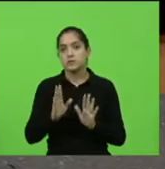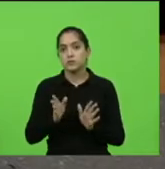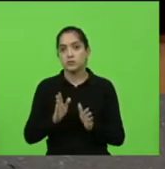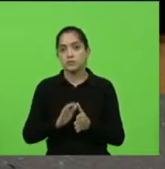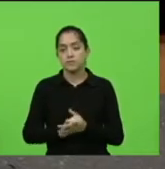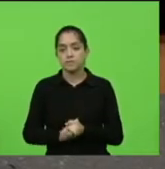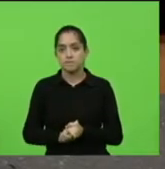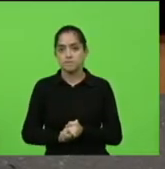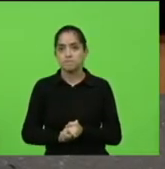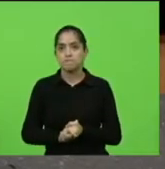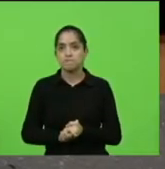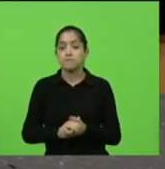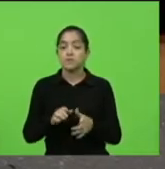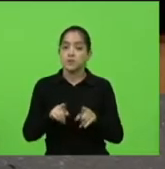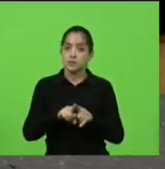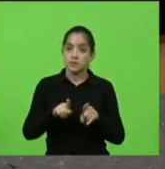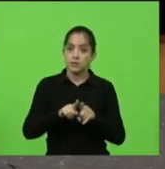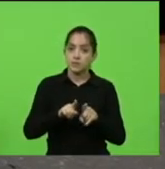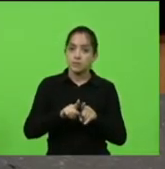e foi eleito